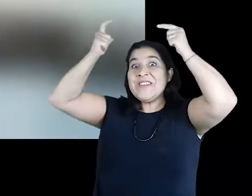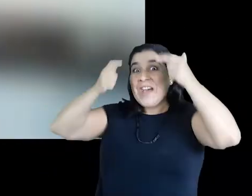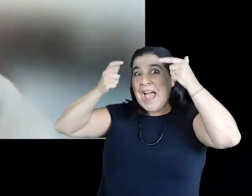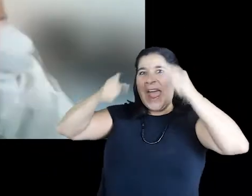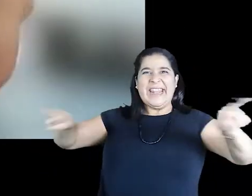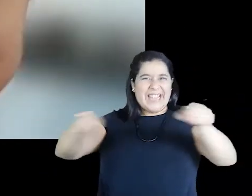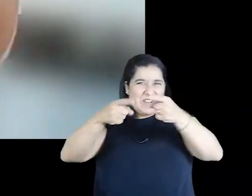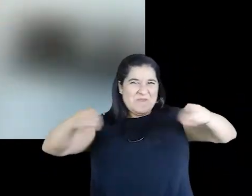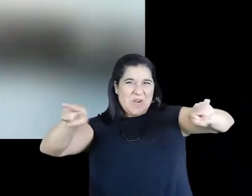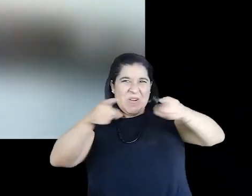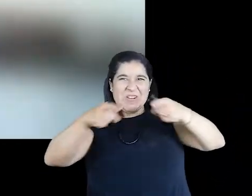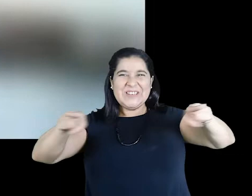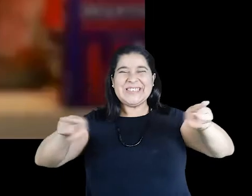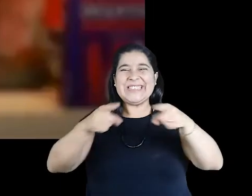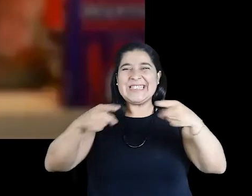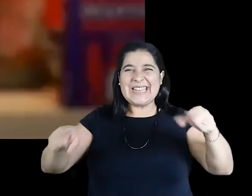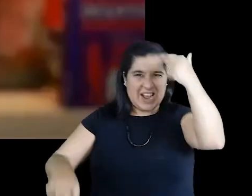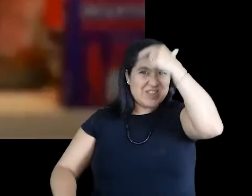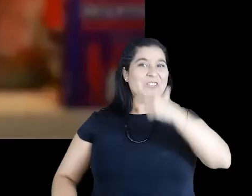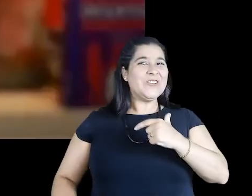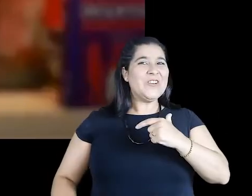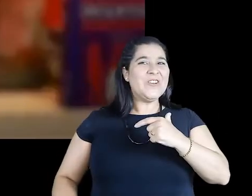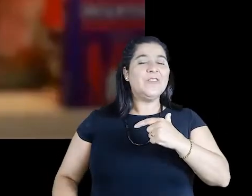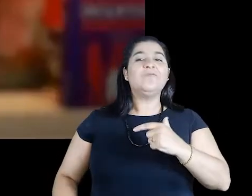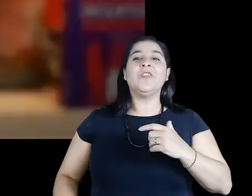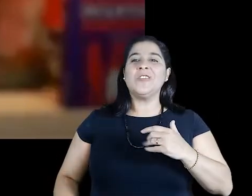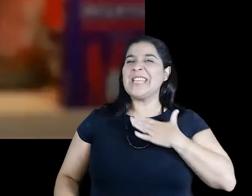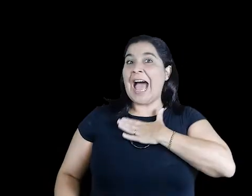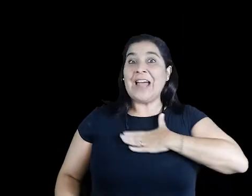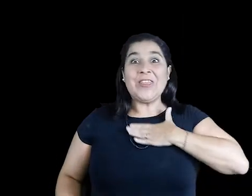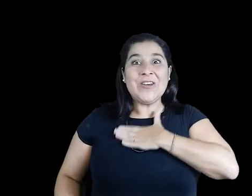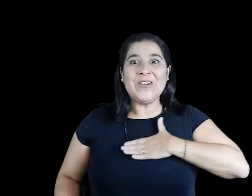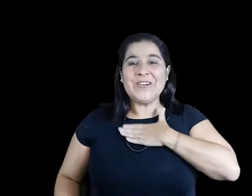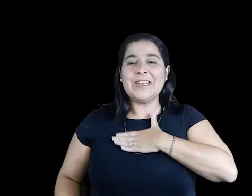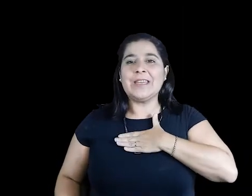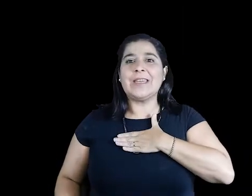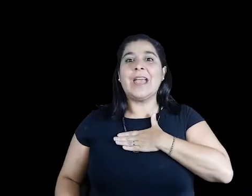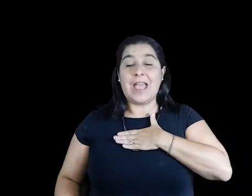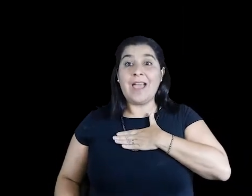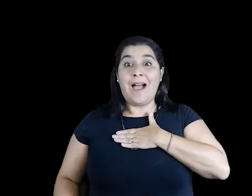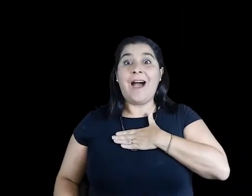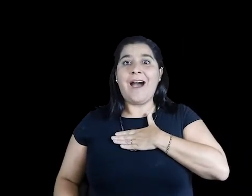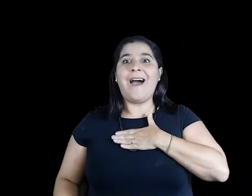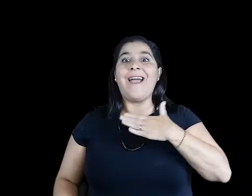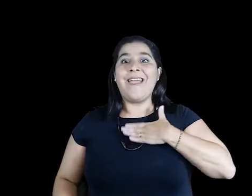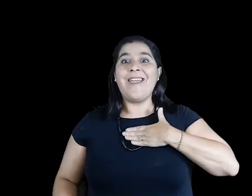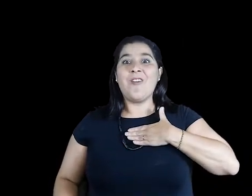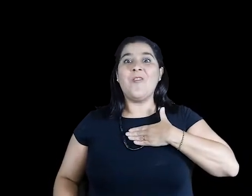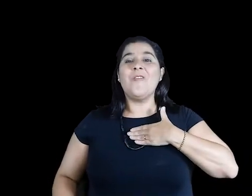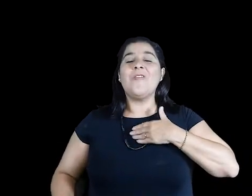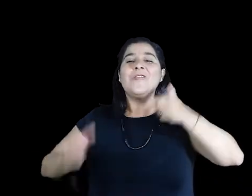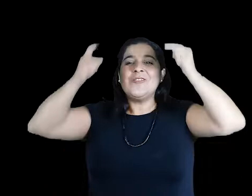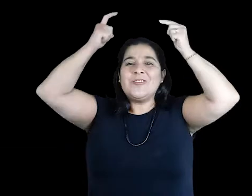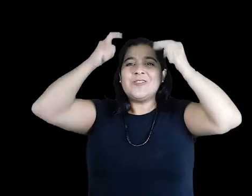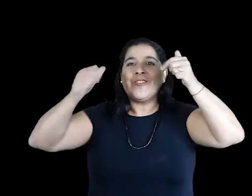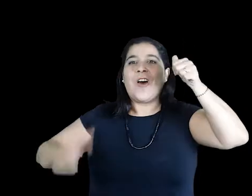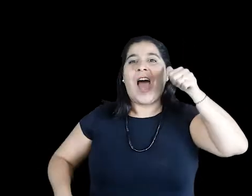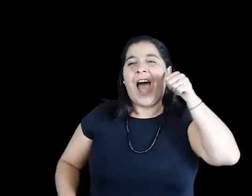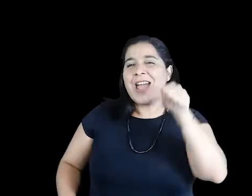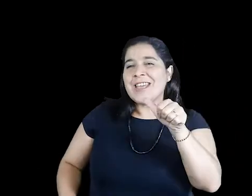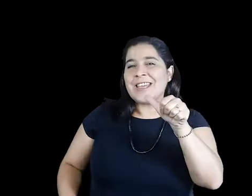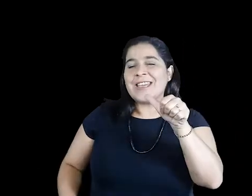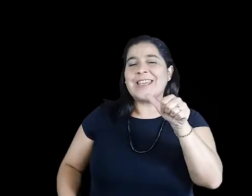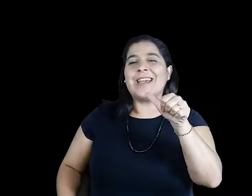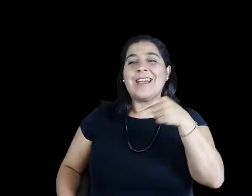da música! O rei da música! Adorei! Posso falar do que eu sou rainha? Fala, Esther,